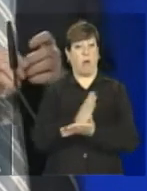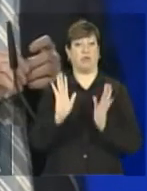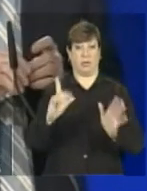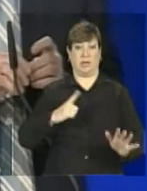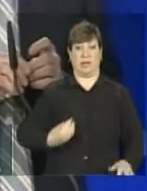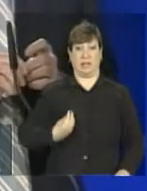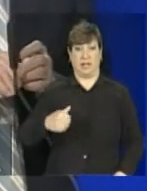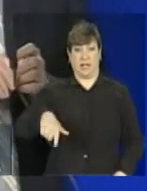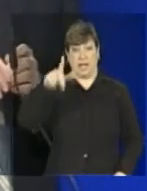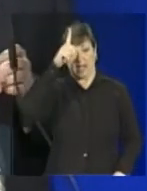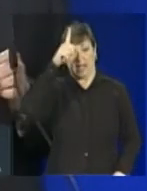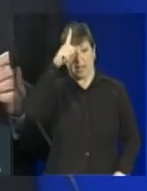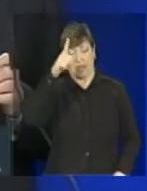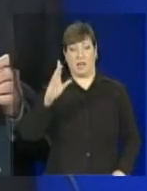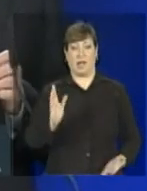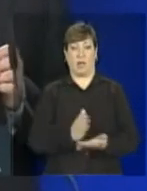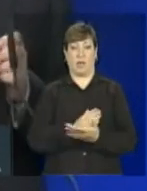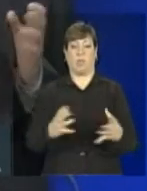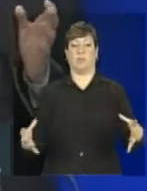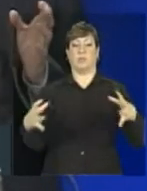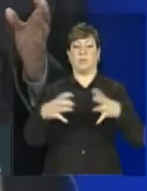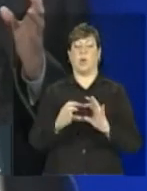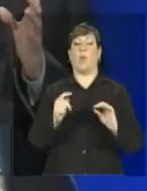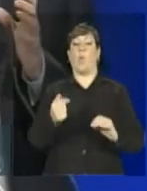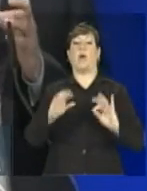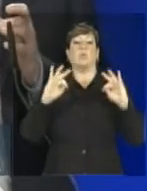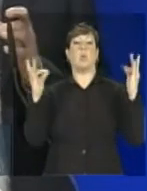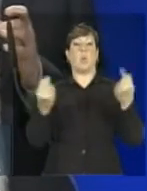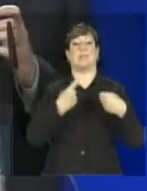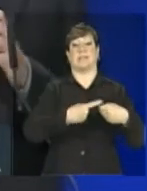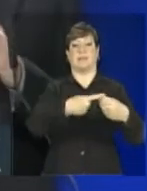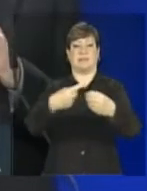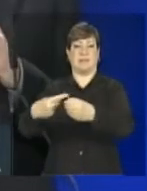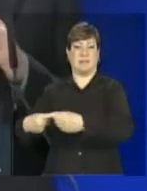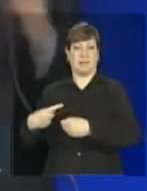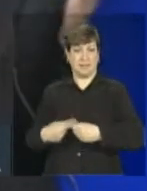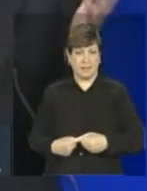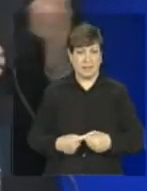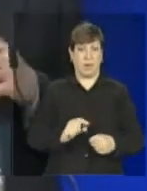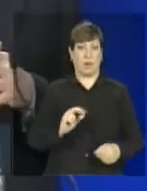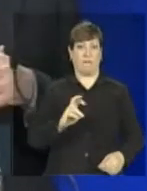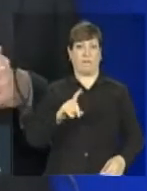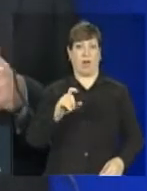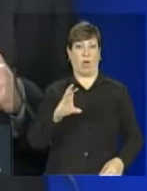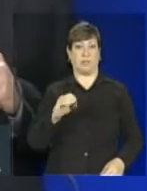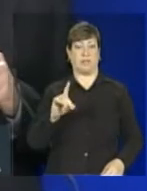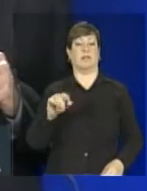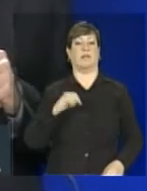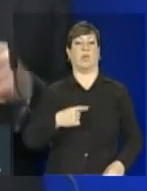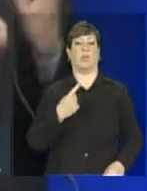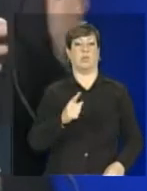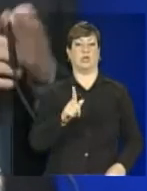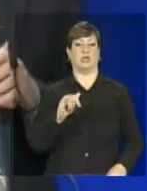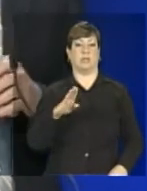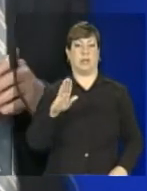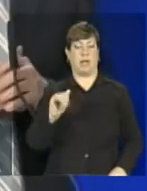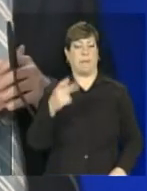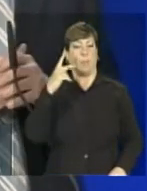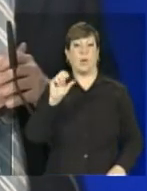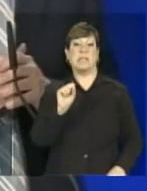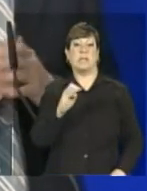Alemanha, estarão posicionados em quase todas as cidades, com velocidades de 1 gigabit por segundo,